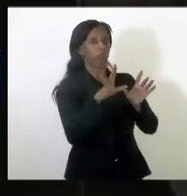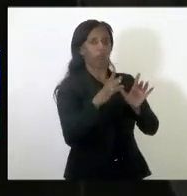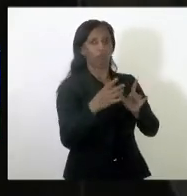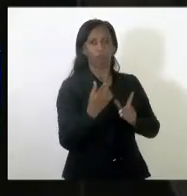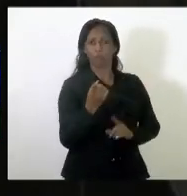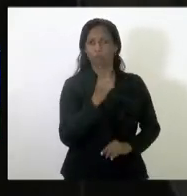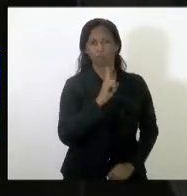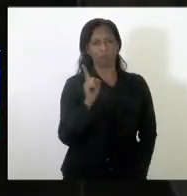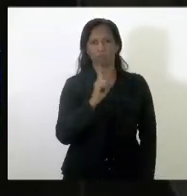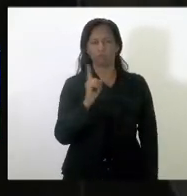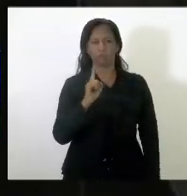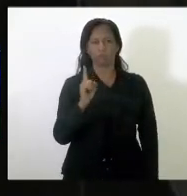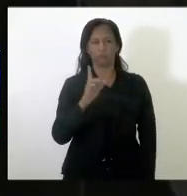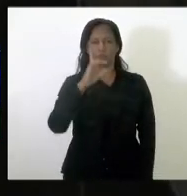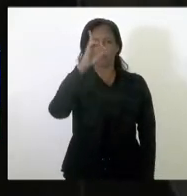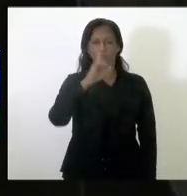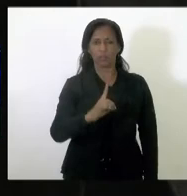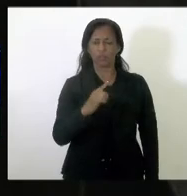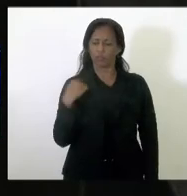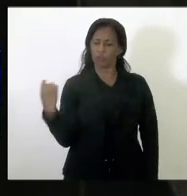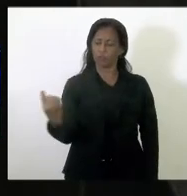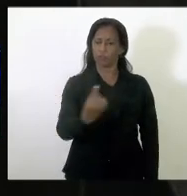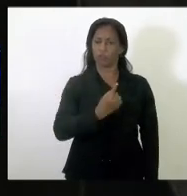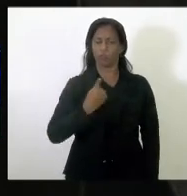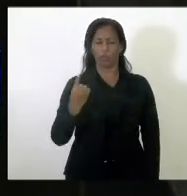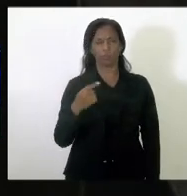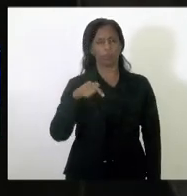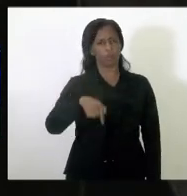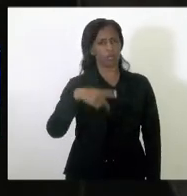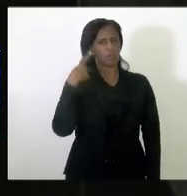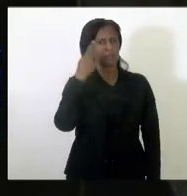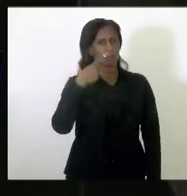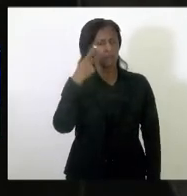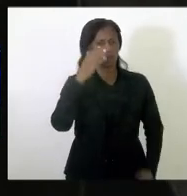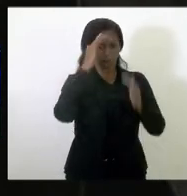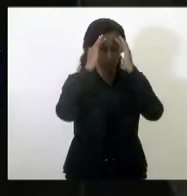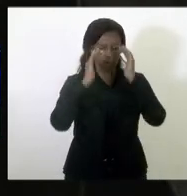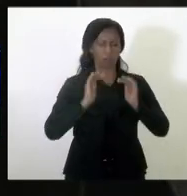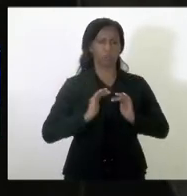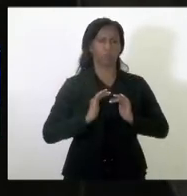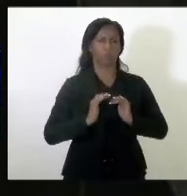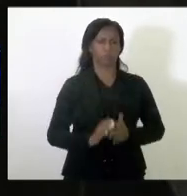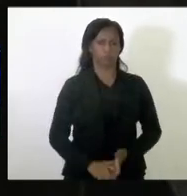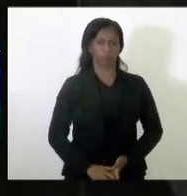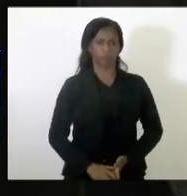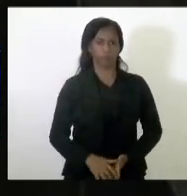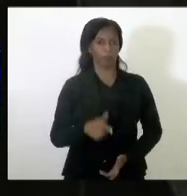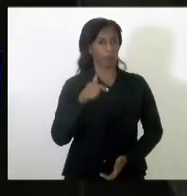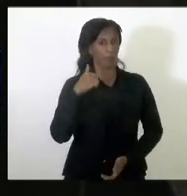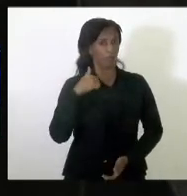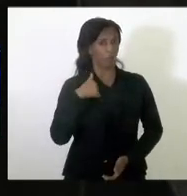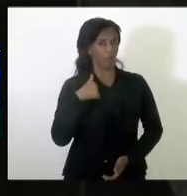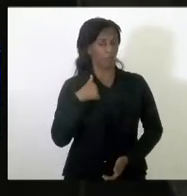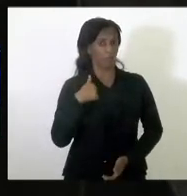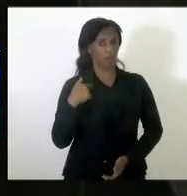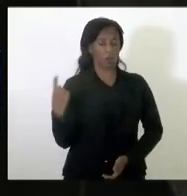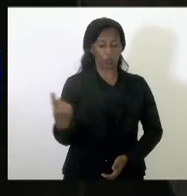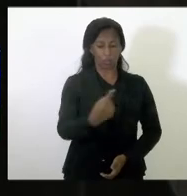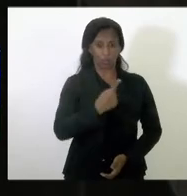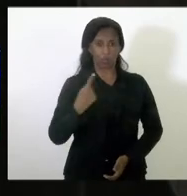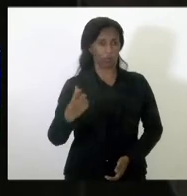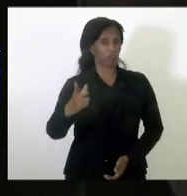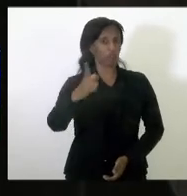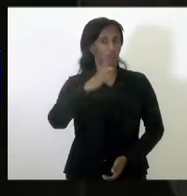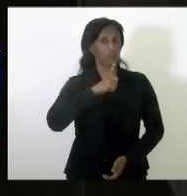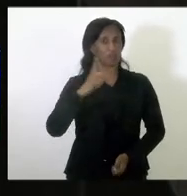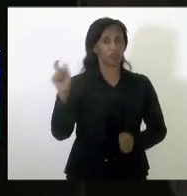assim. Isso é um direito nosso. E esse Parlamento tem que ser respeitado. É uma arma que nós utilizamos para